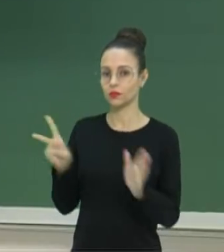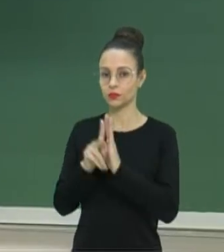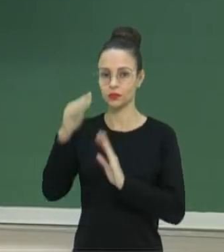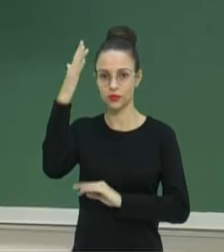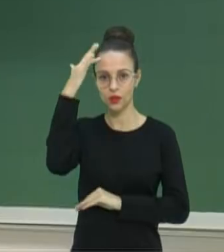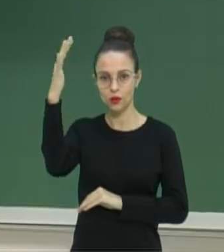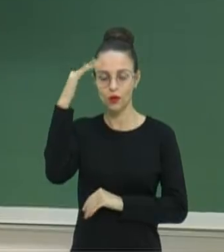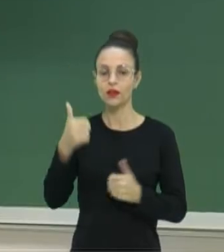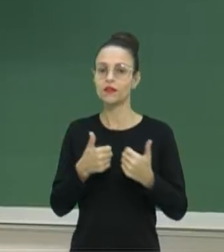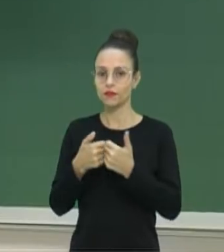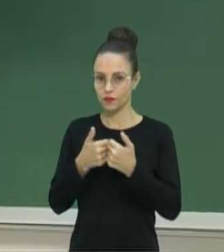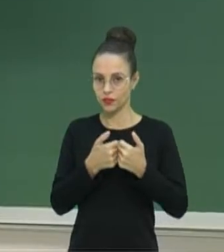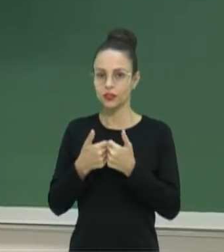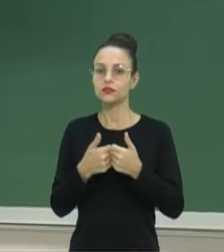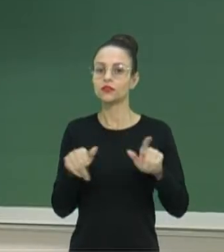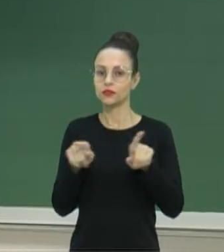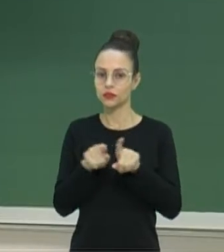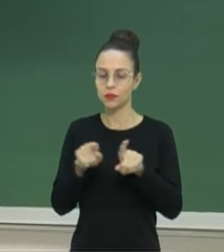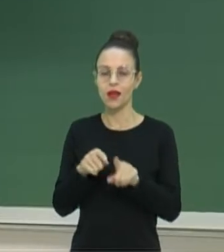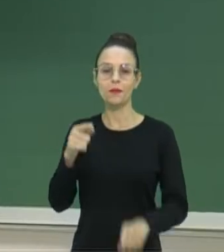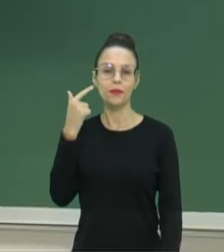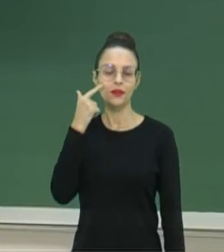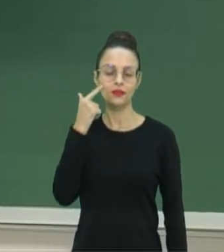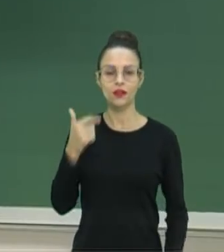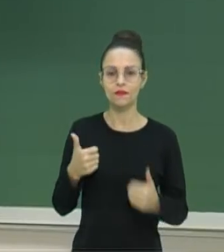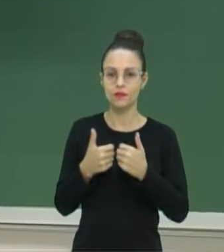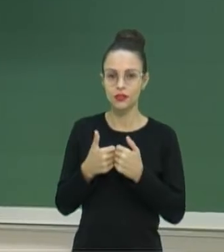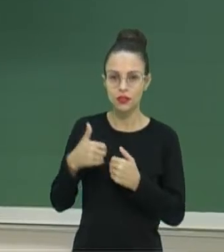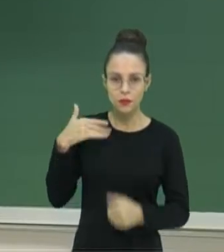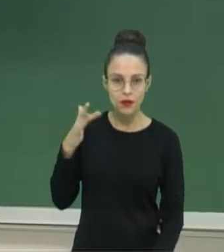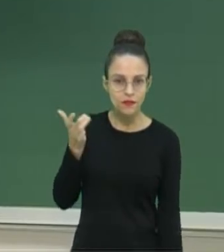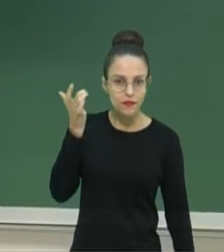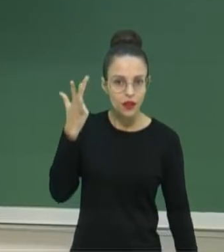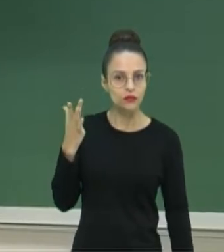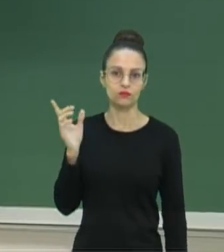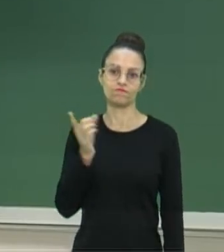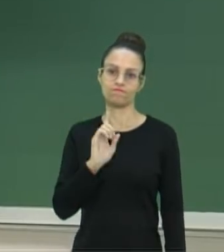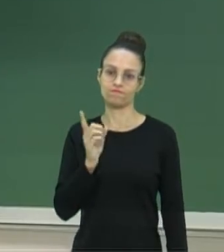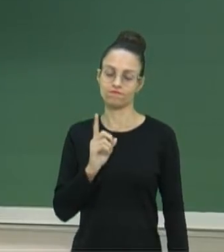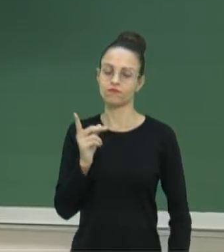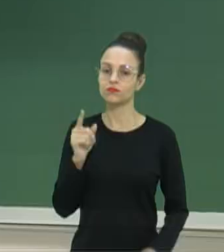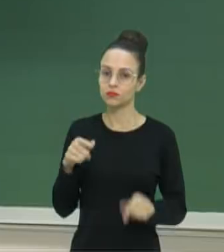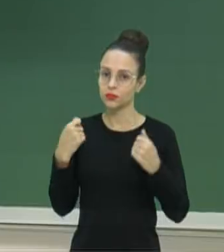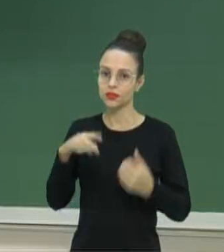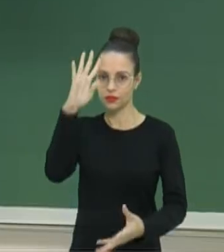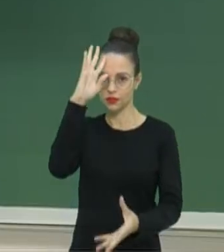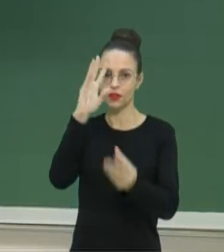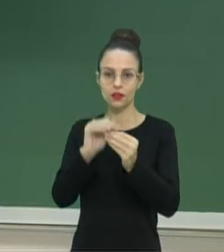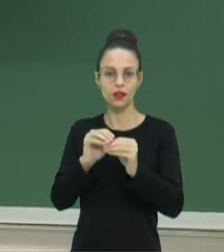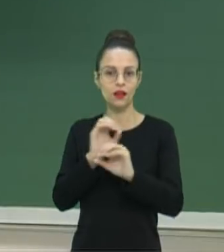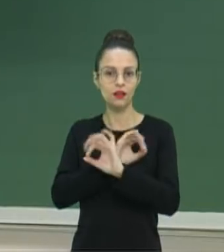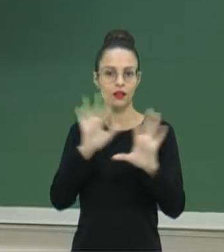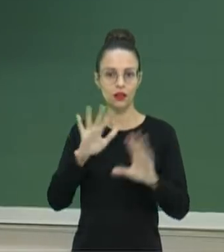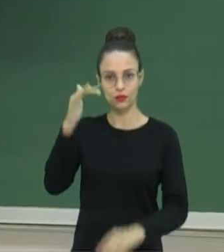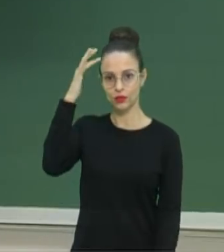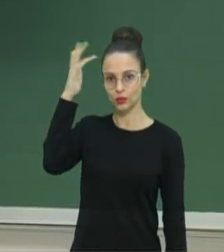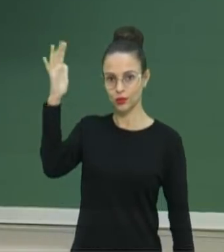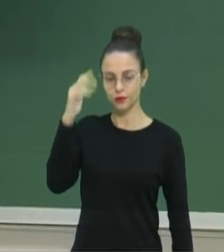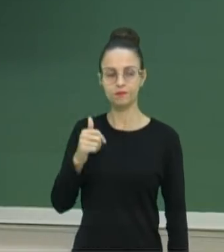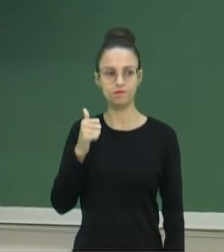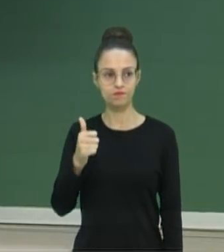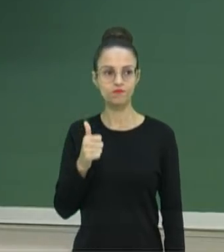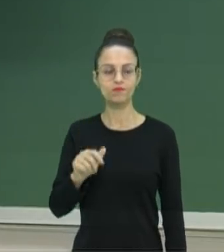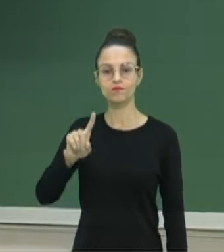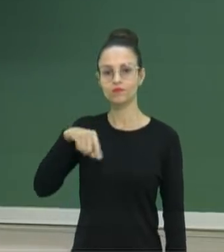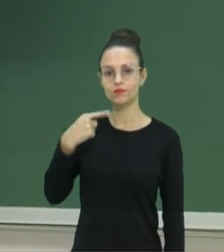né? Física também tem, às vezes o cara acha que uma questão teórica é mais fácil, né? E não é sempre assim, tem que entender bem a teoria. Gente, vamos